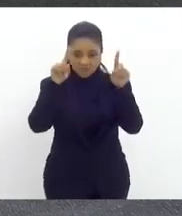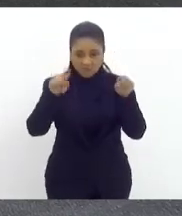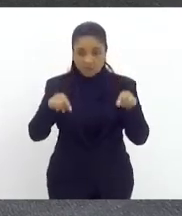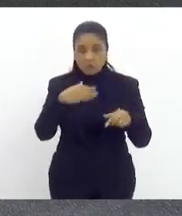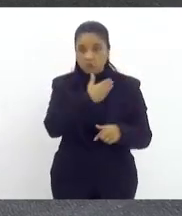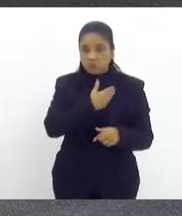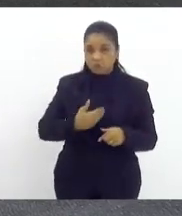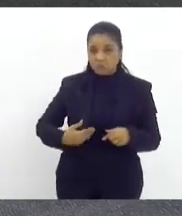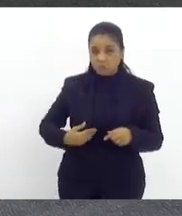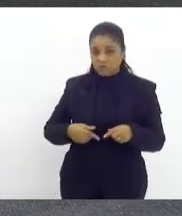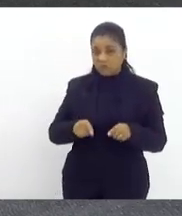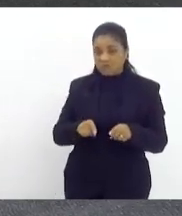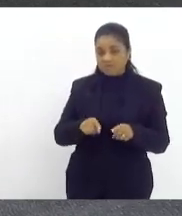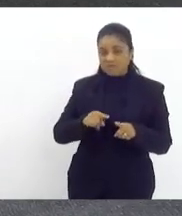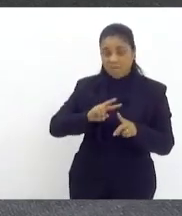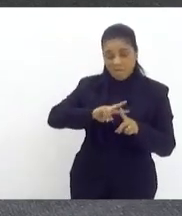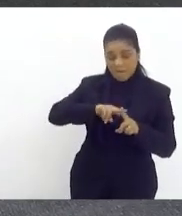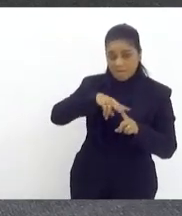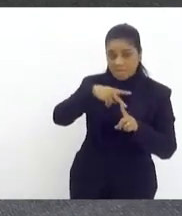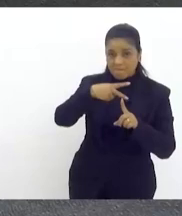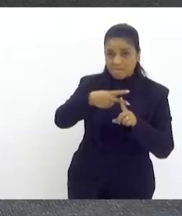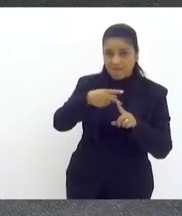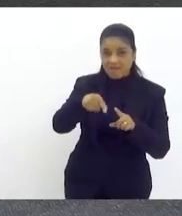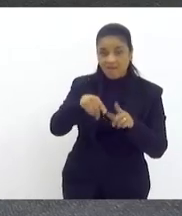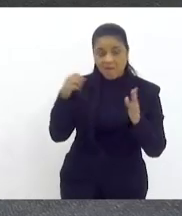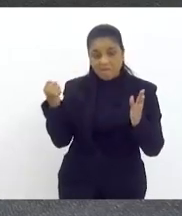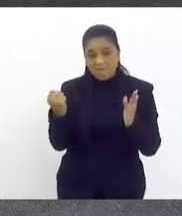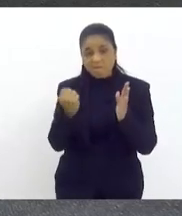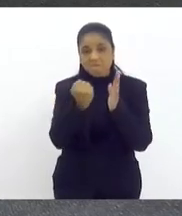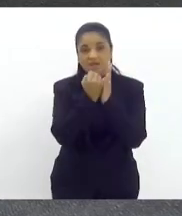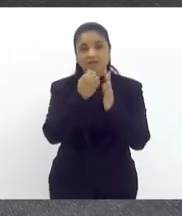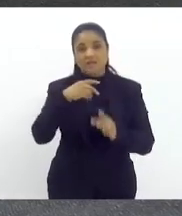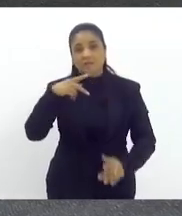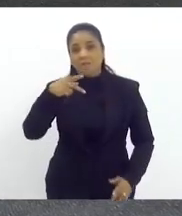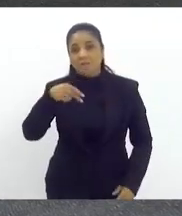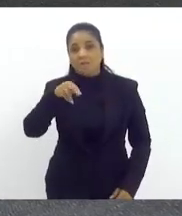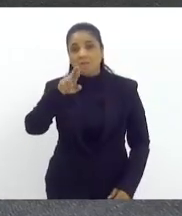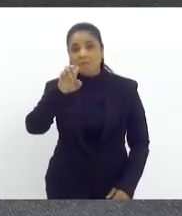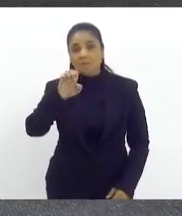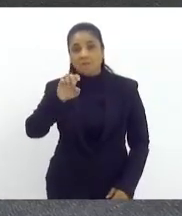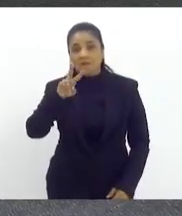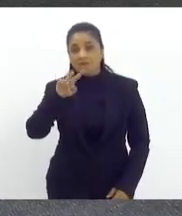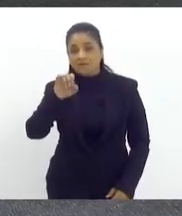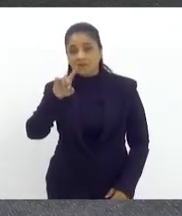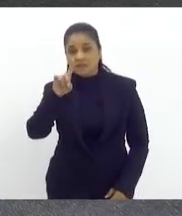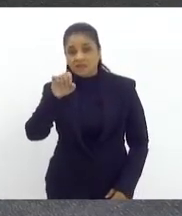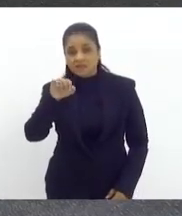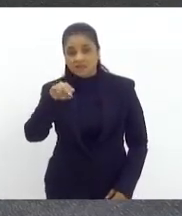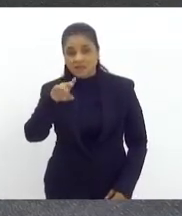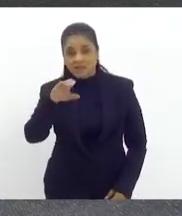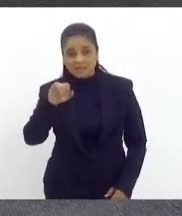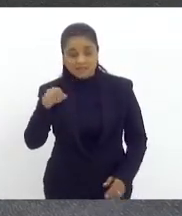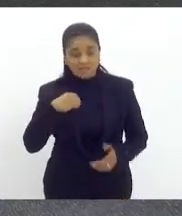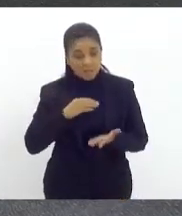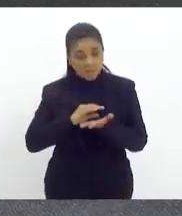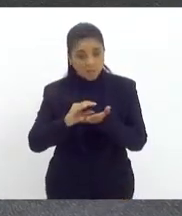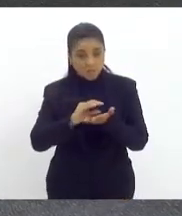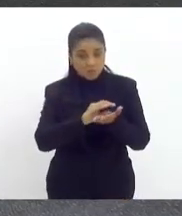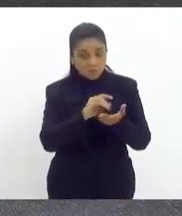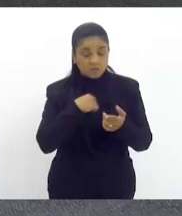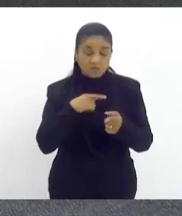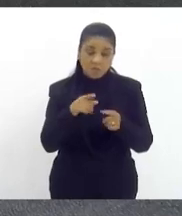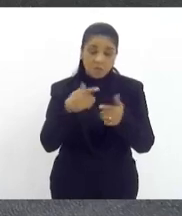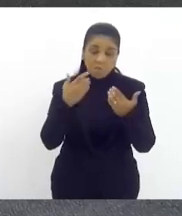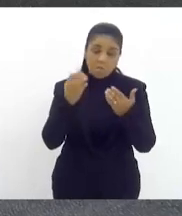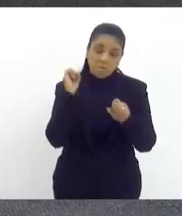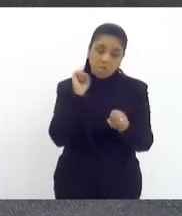desdobramento que vai impactar na própria previdência porque a gente começa também a fazer um afunilamento da contribuição dos servidores porque se você parar de fazer